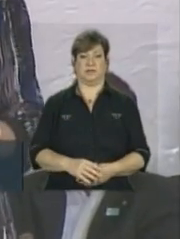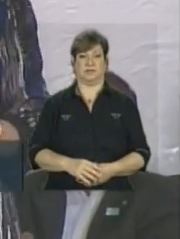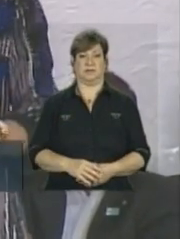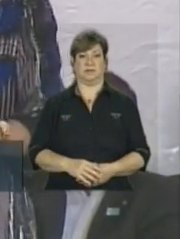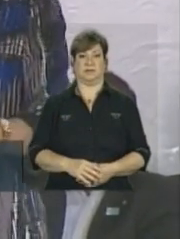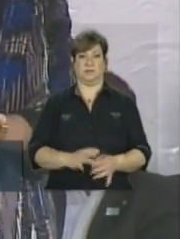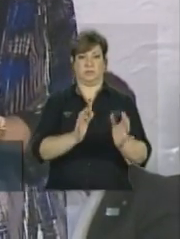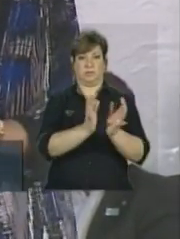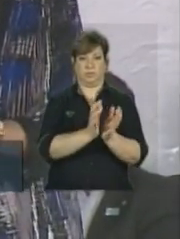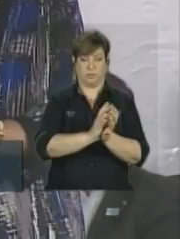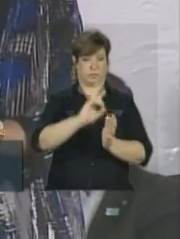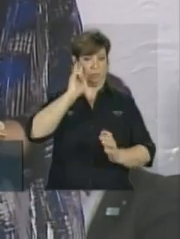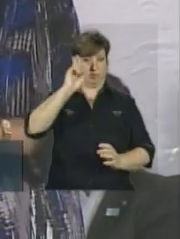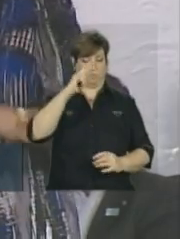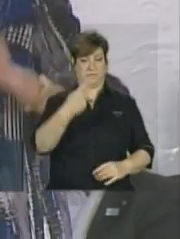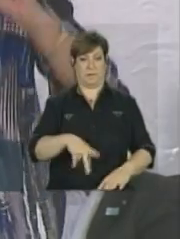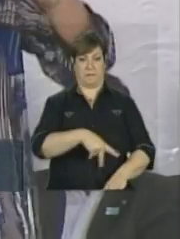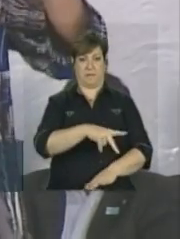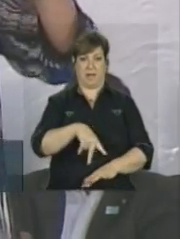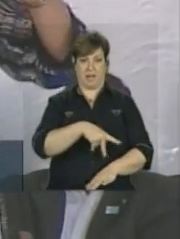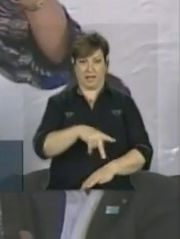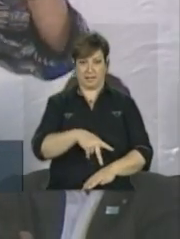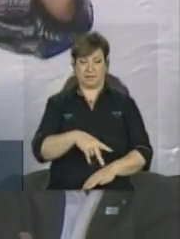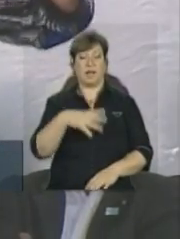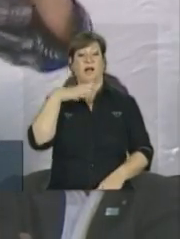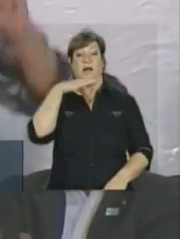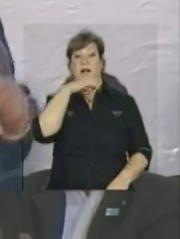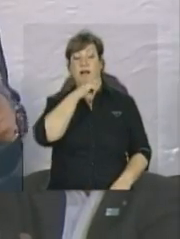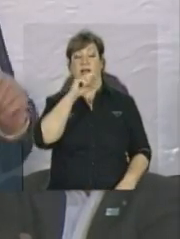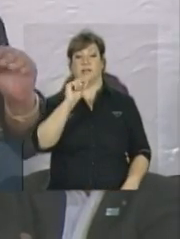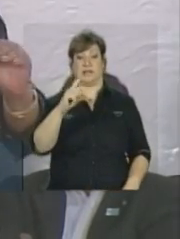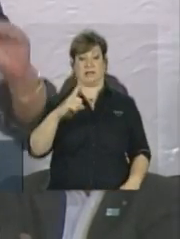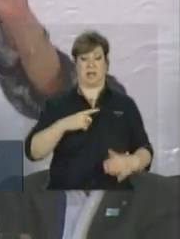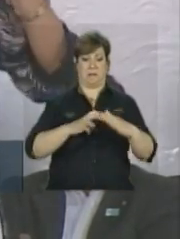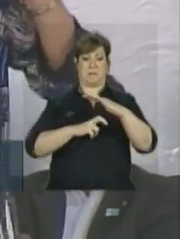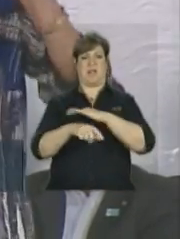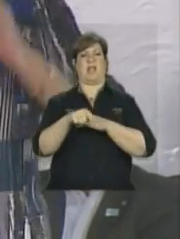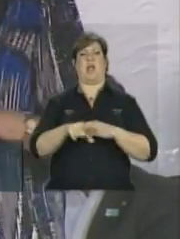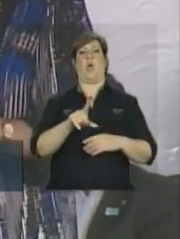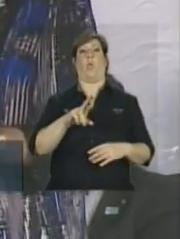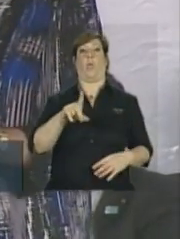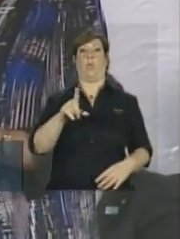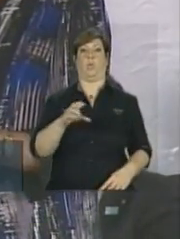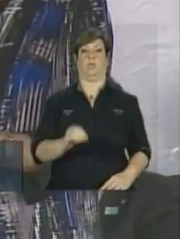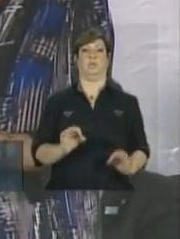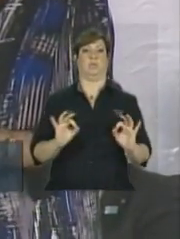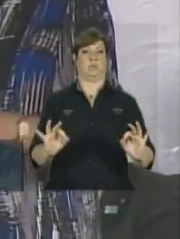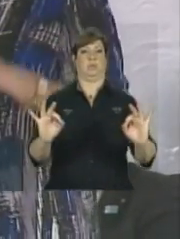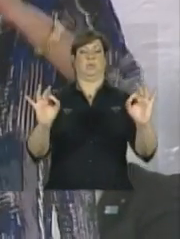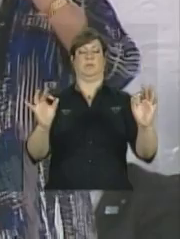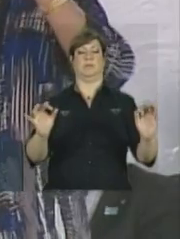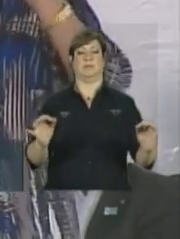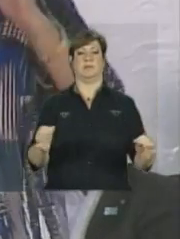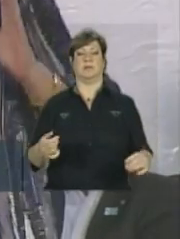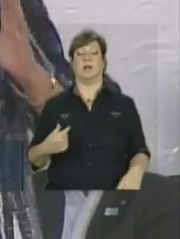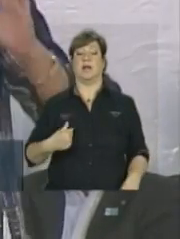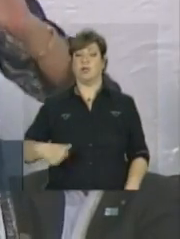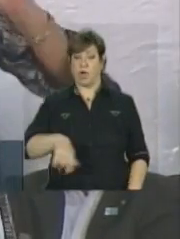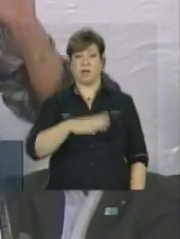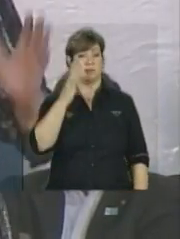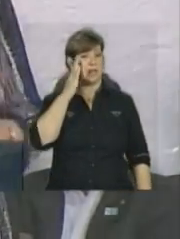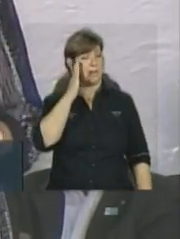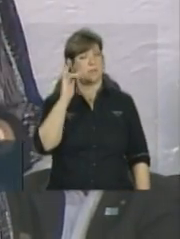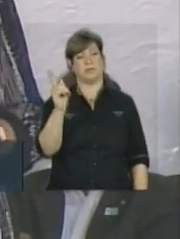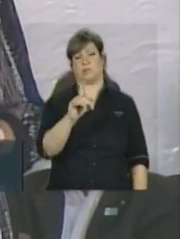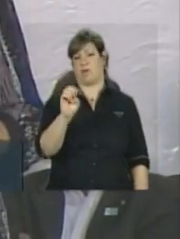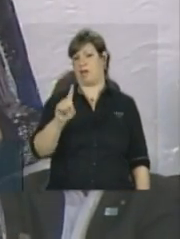das lideranças desse país considerou que ter metrô era um luxo. E nós sabemos que